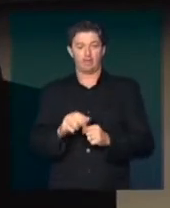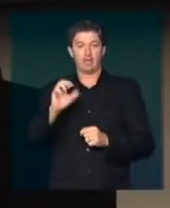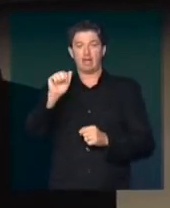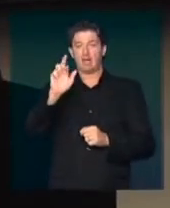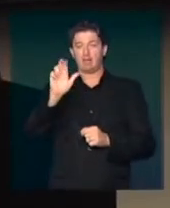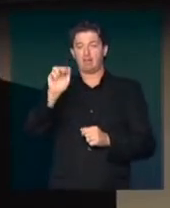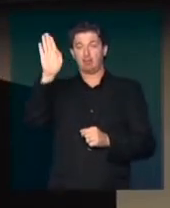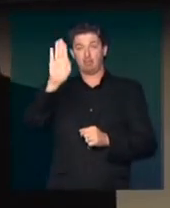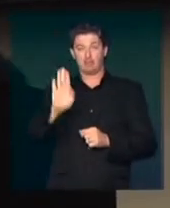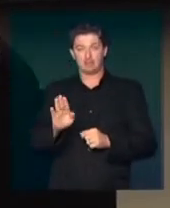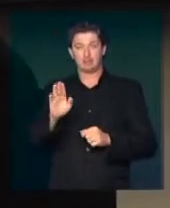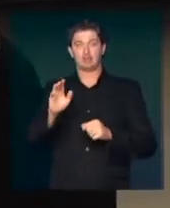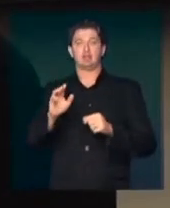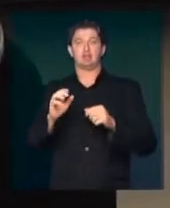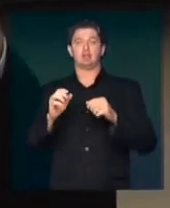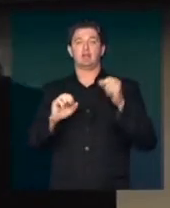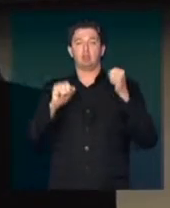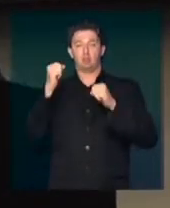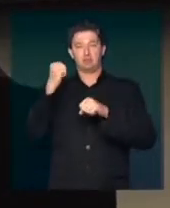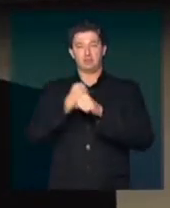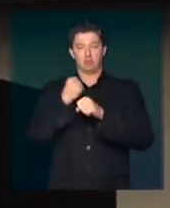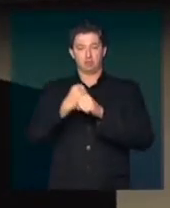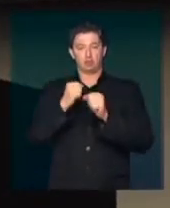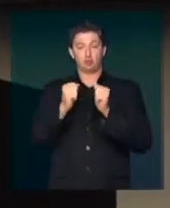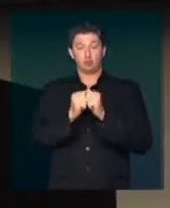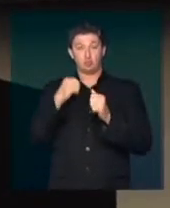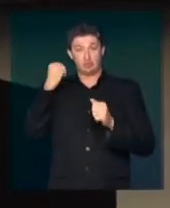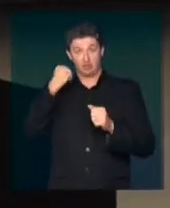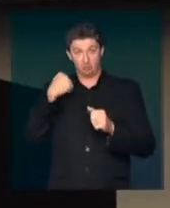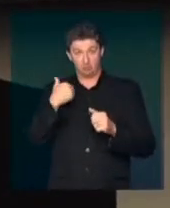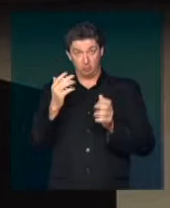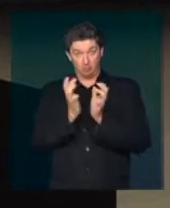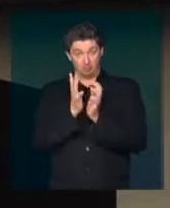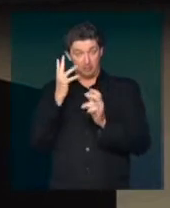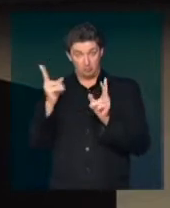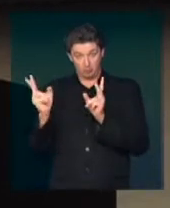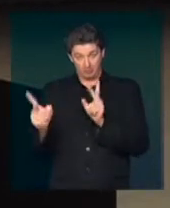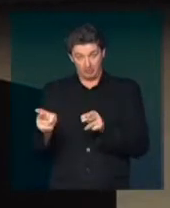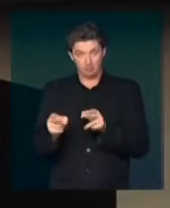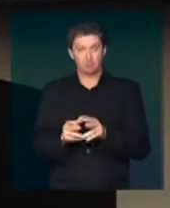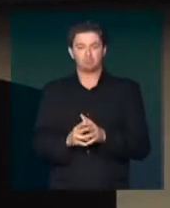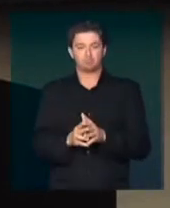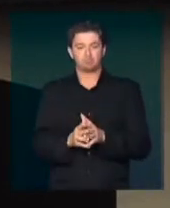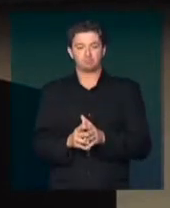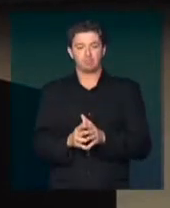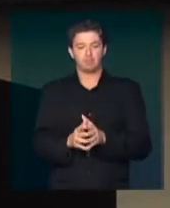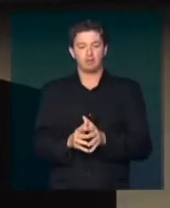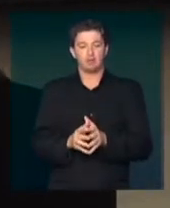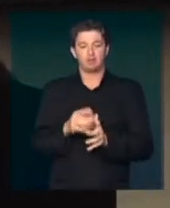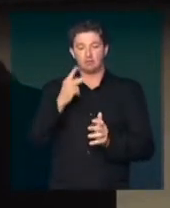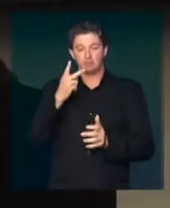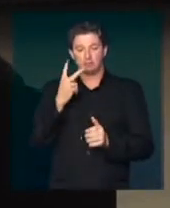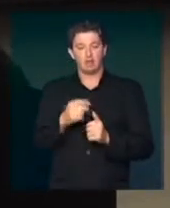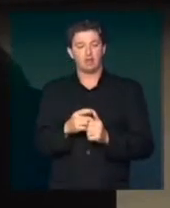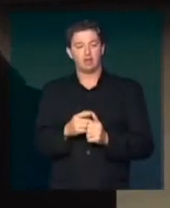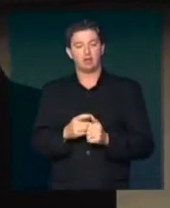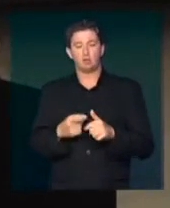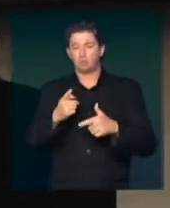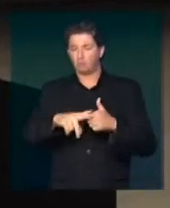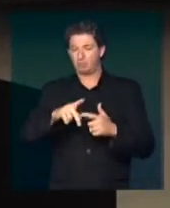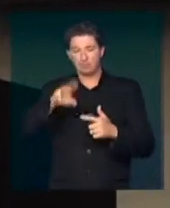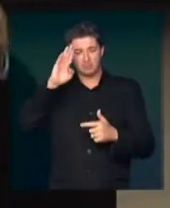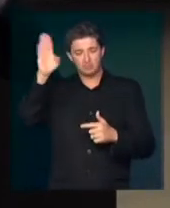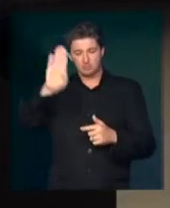da Indústria da Construção, junto com o senador hoje do meu partido, e dizer que um dos grandes problemas